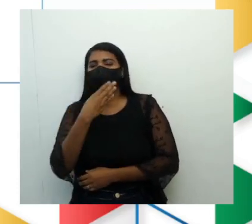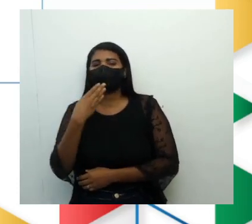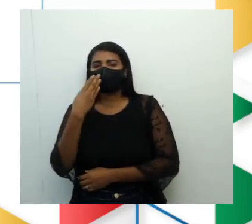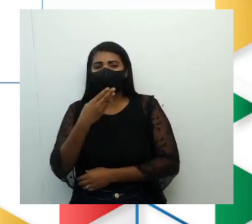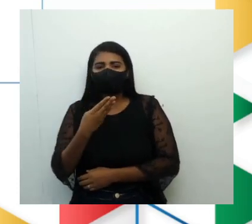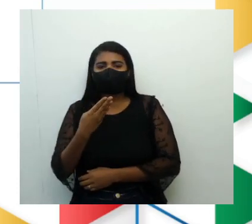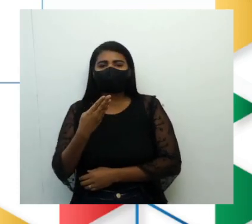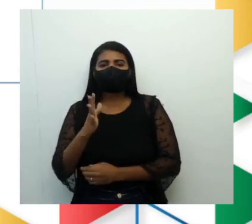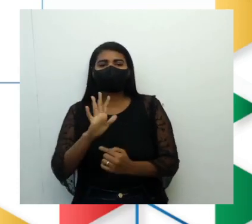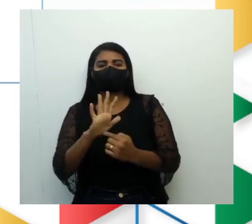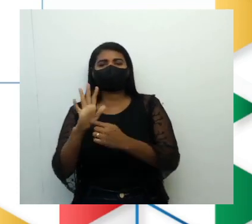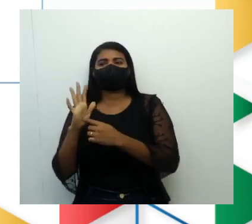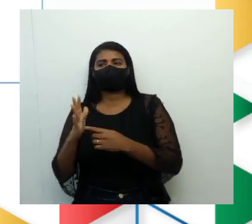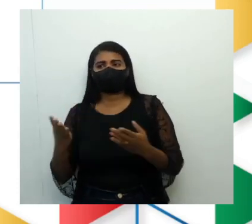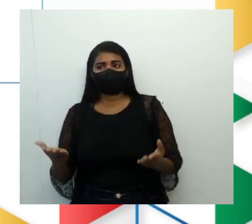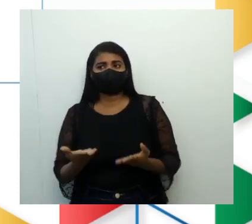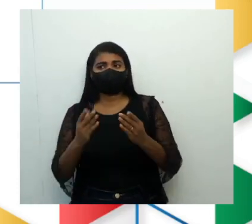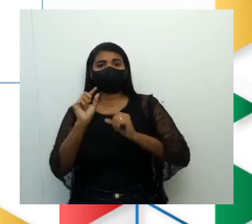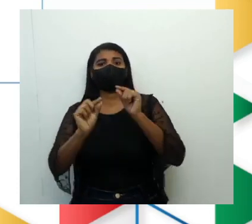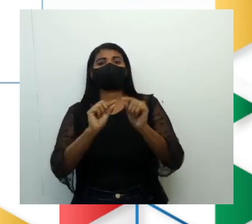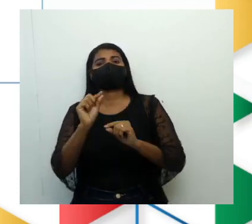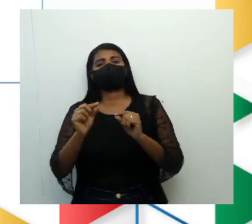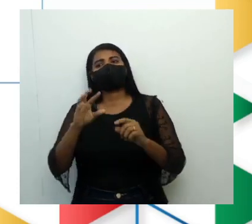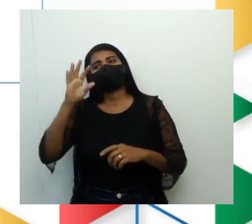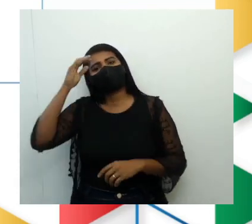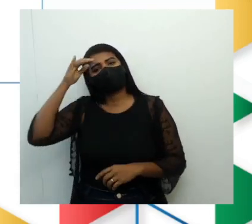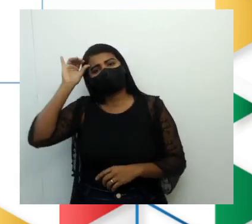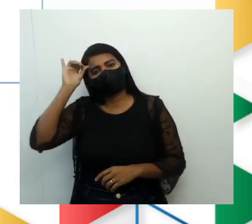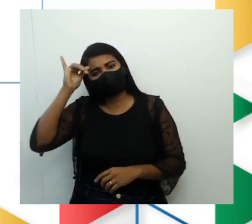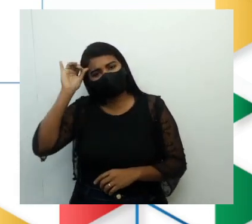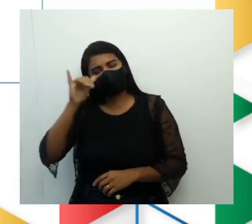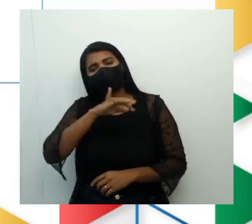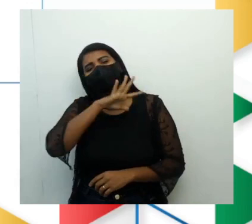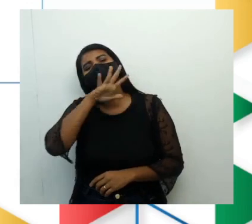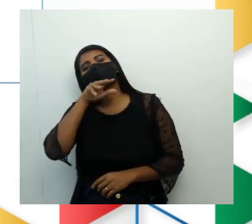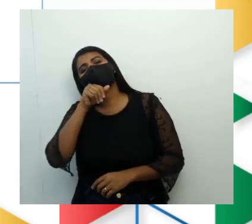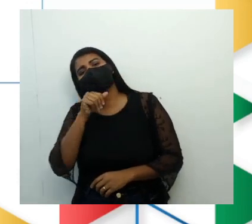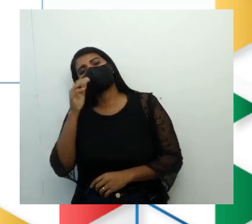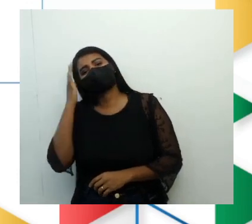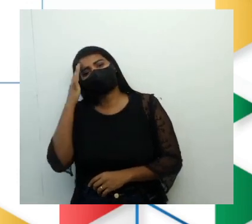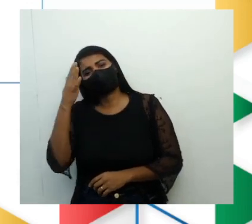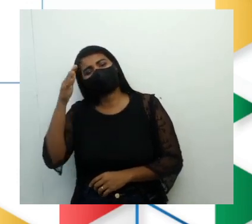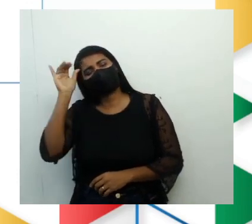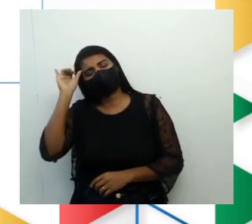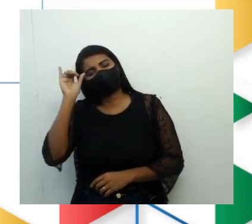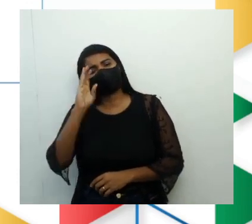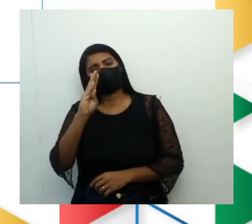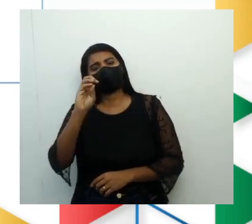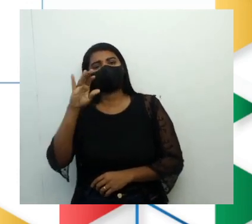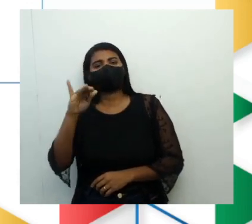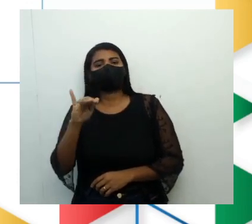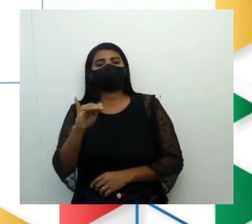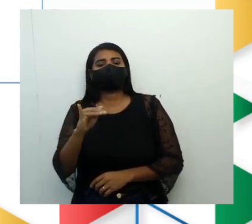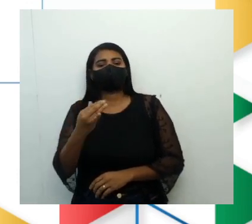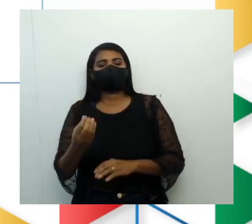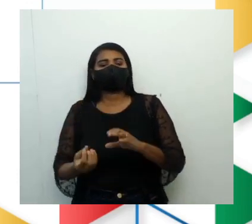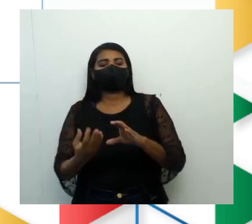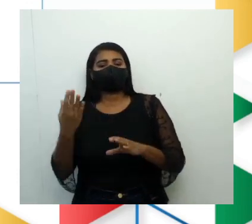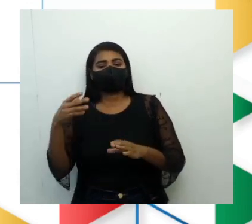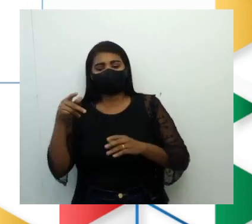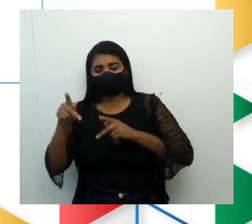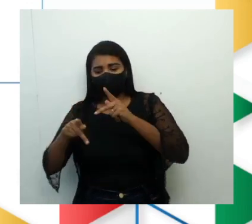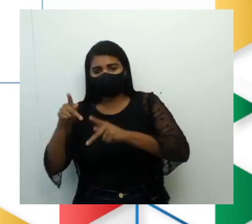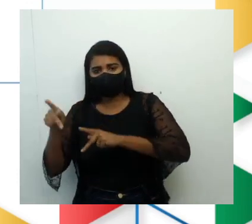nordestino. Então, ela era propícia para quê? Para criação de gado. Surgiram os primeiros núcleos de